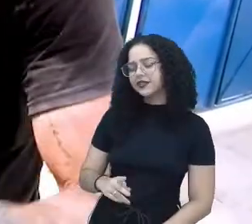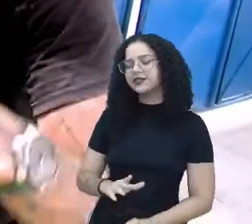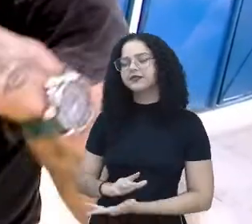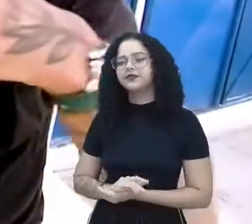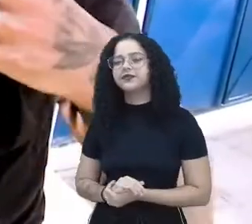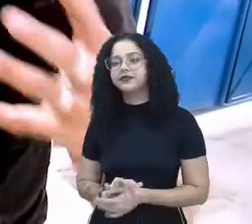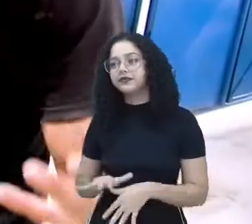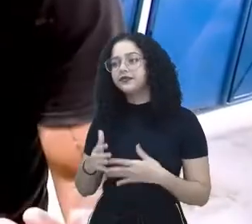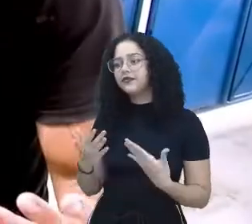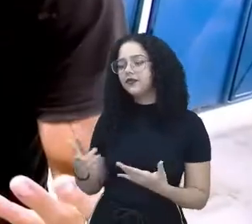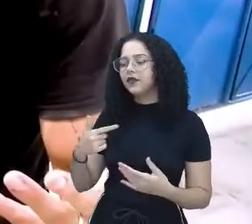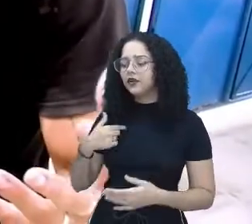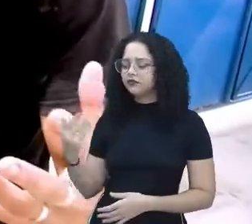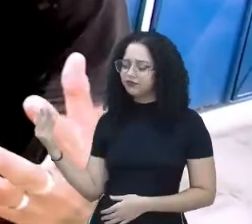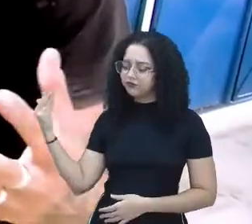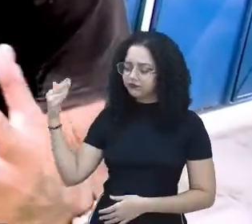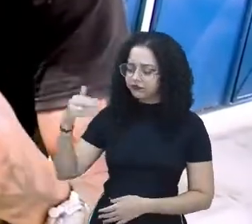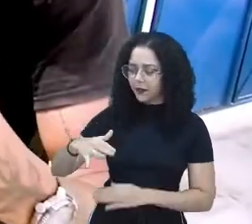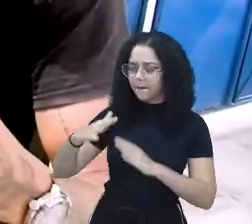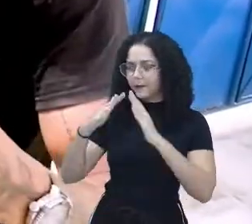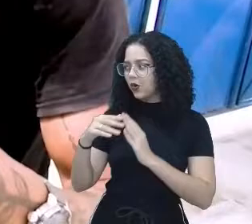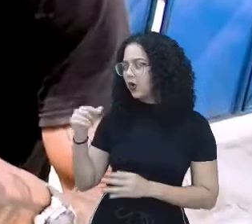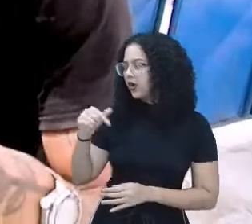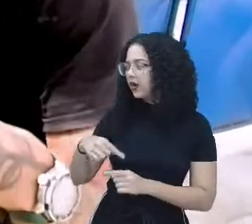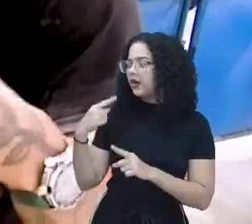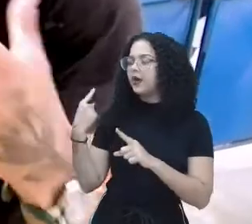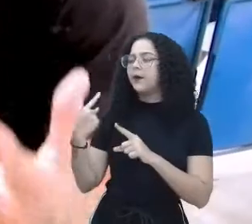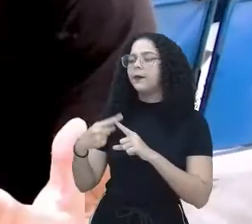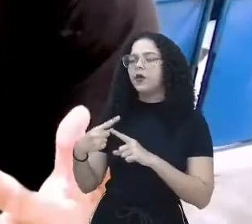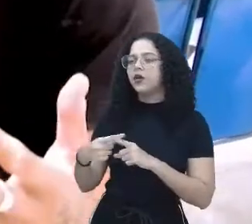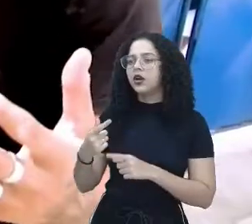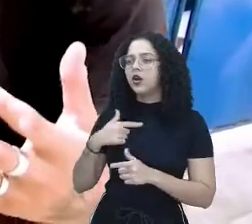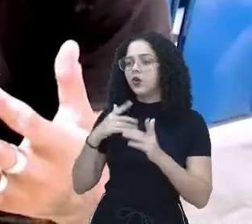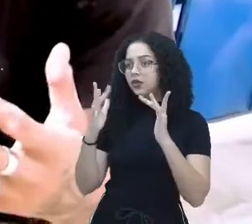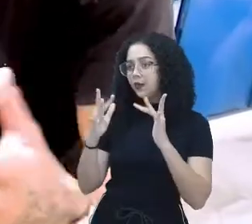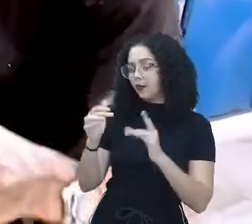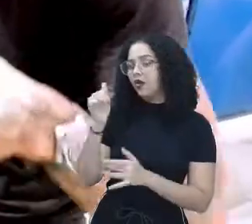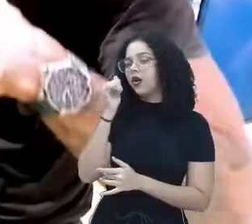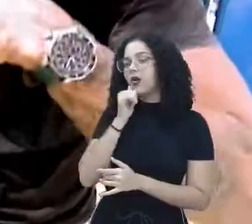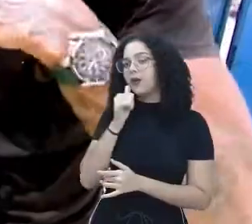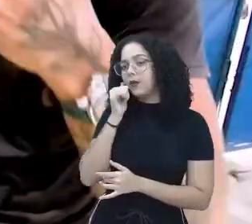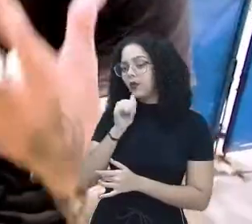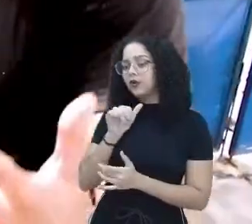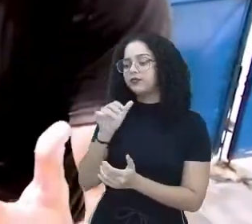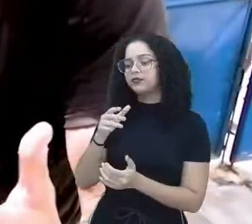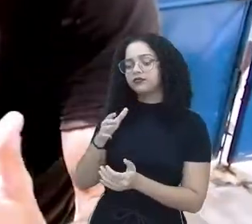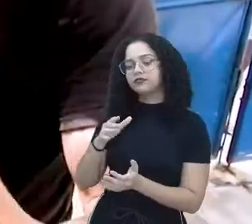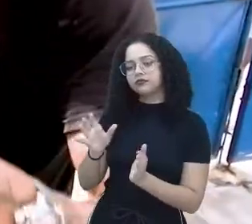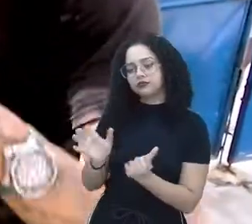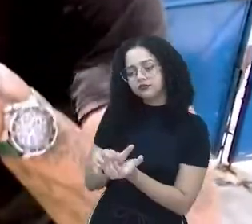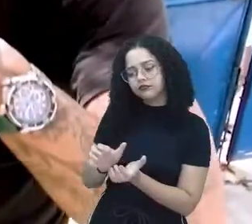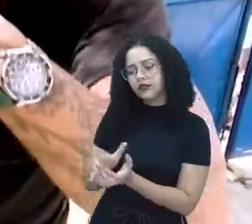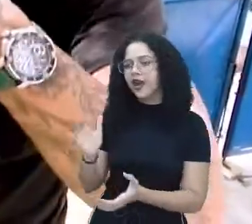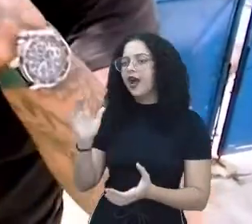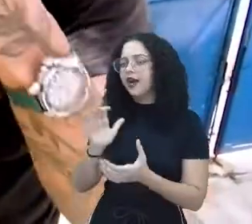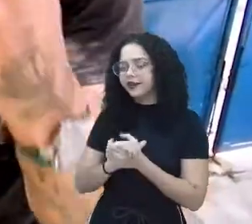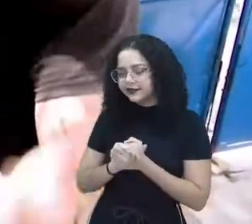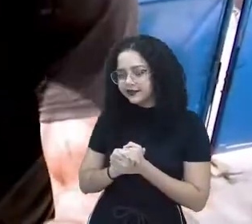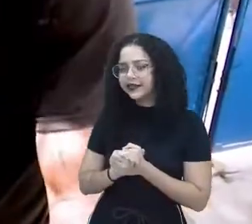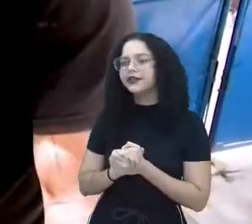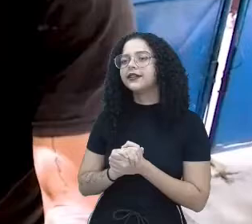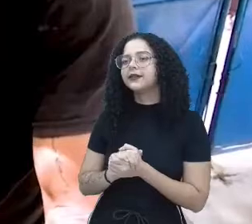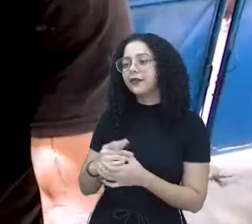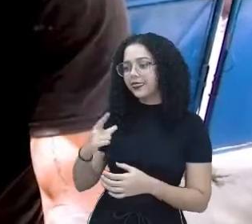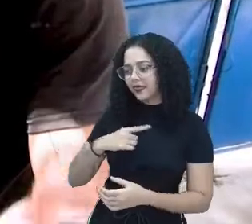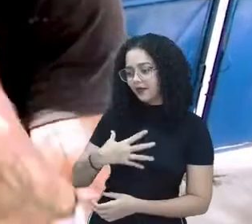um caso, eu vim morar aqui porque eu namorava uma pernambucana e aí me casei com ela e eu